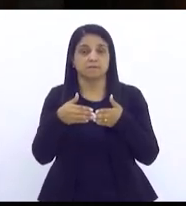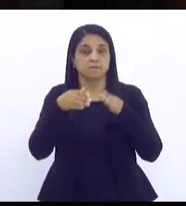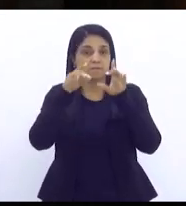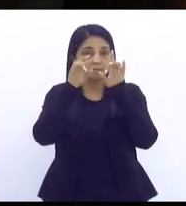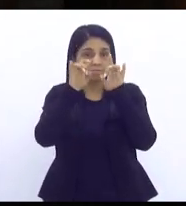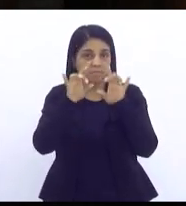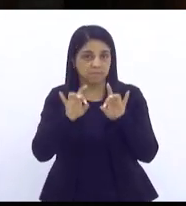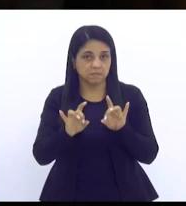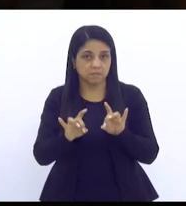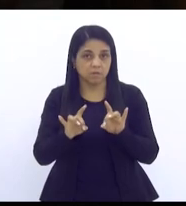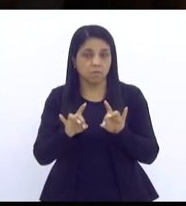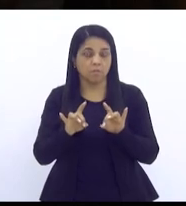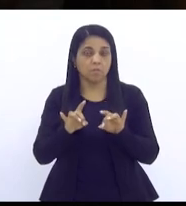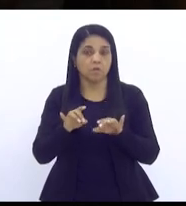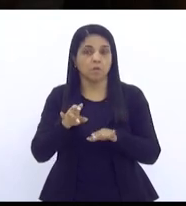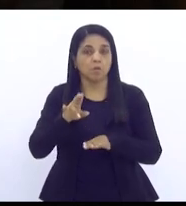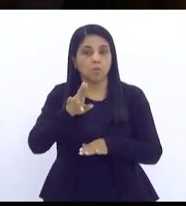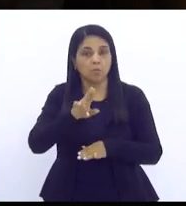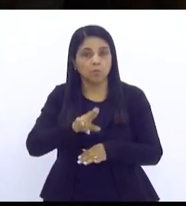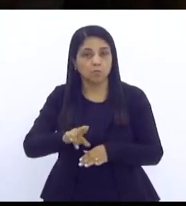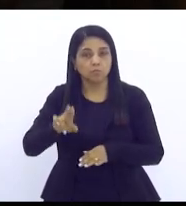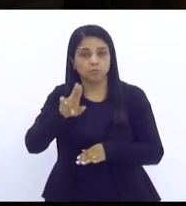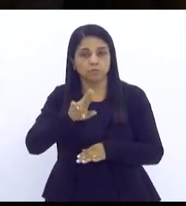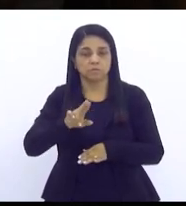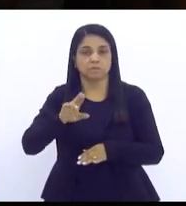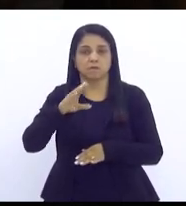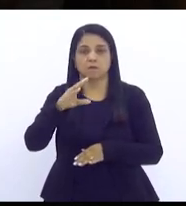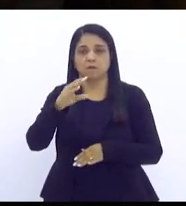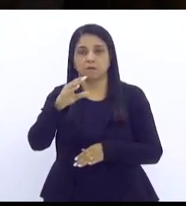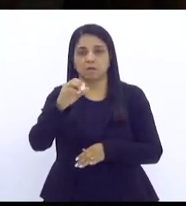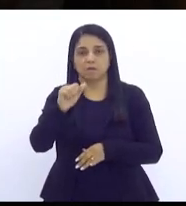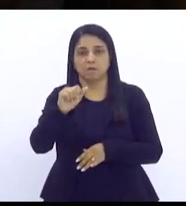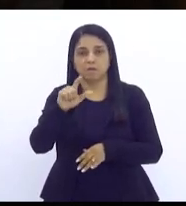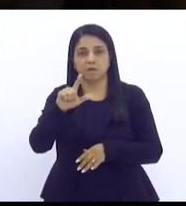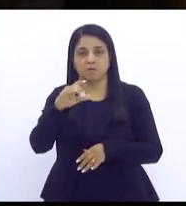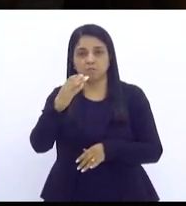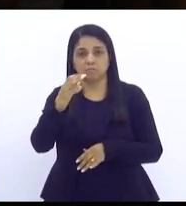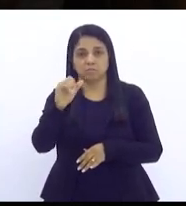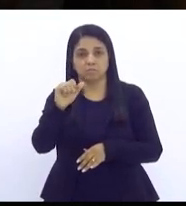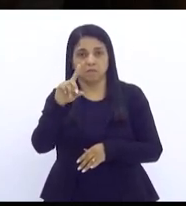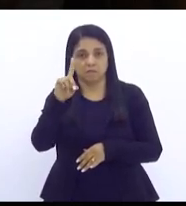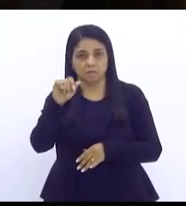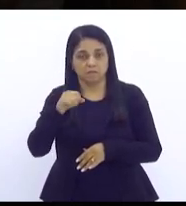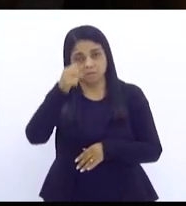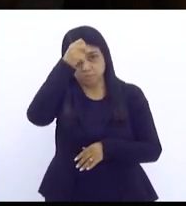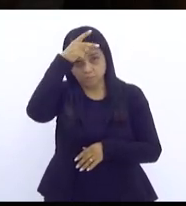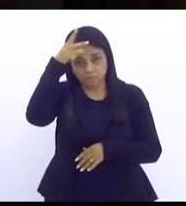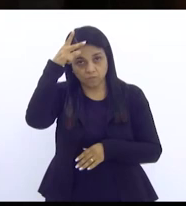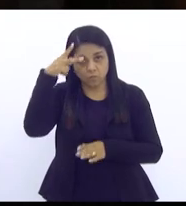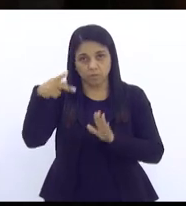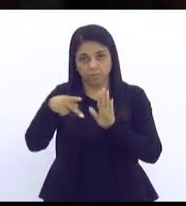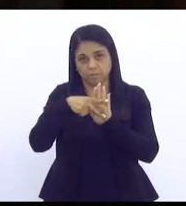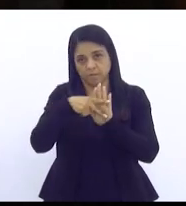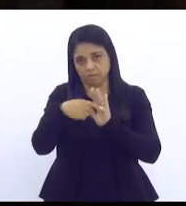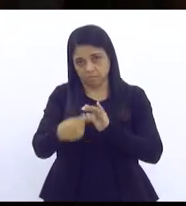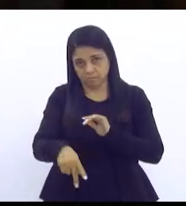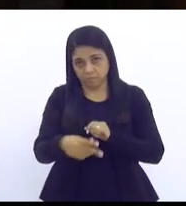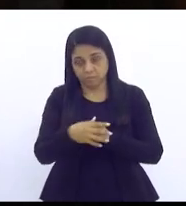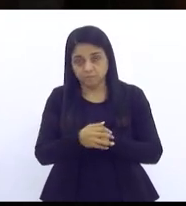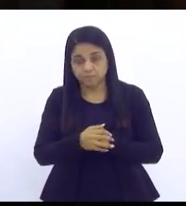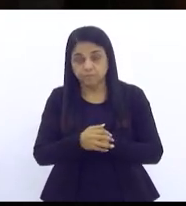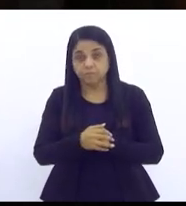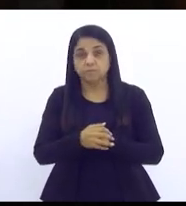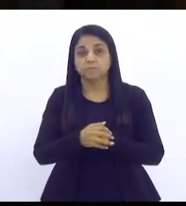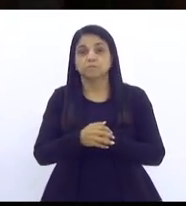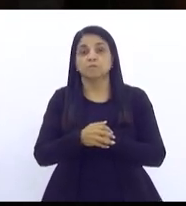utilizar logradouro público, que é a calçada. A calçada da prefeitura. Então, eu vou